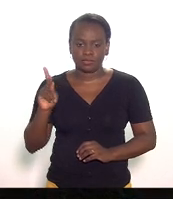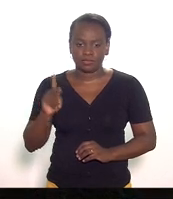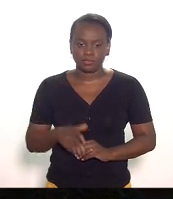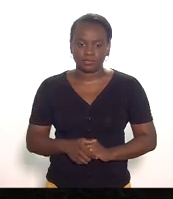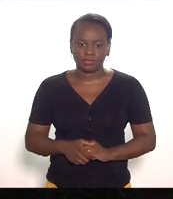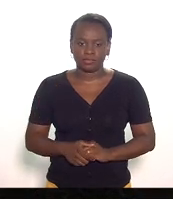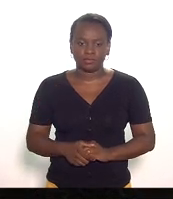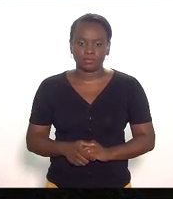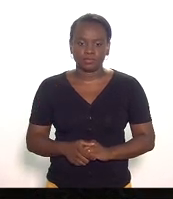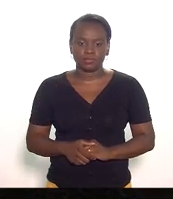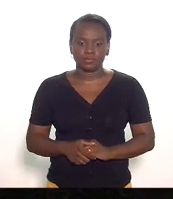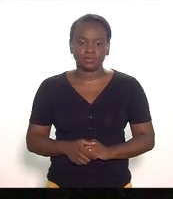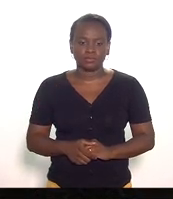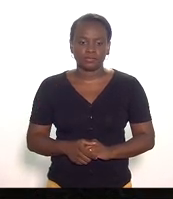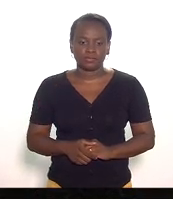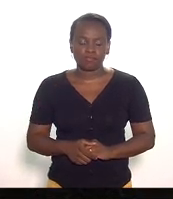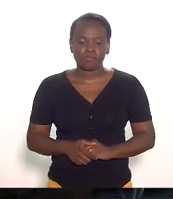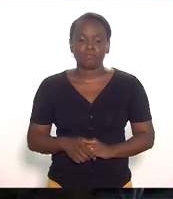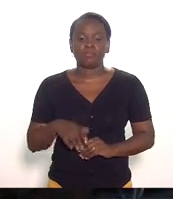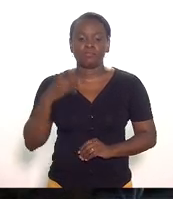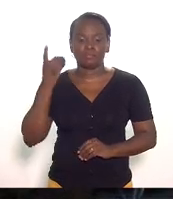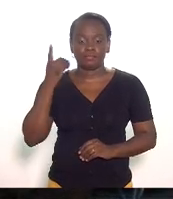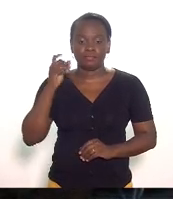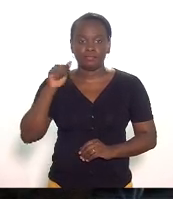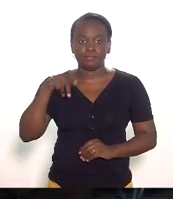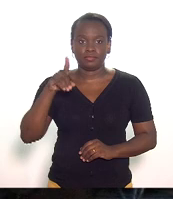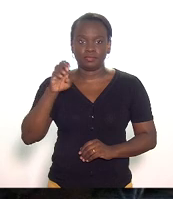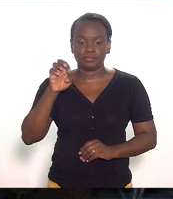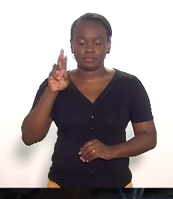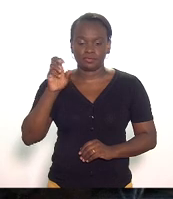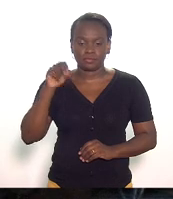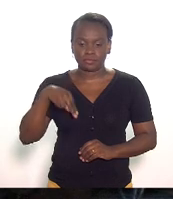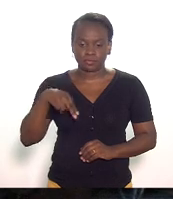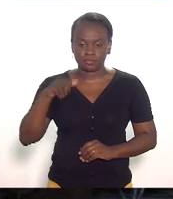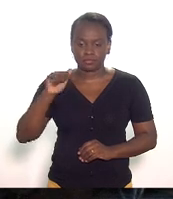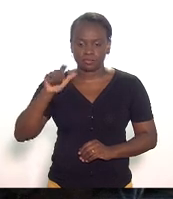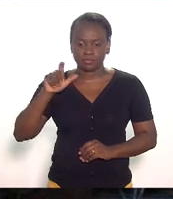Deputado Alexandre Knoploch. Deputado Anderson Alexandre.